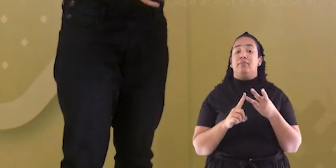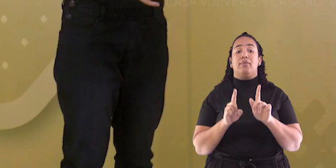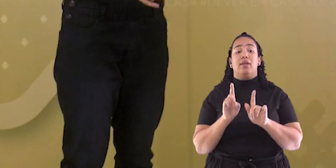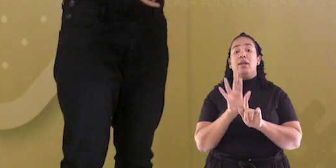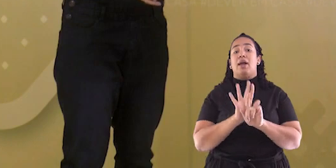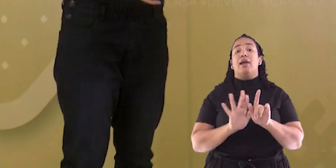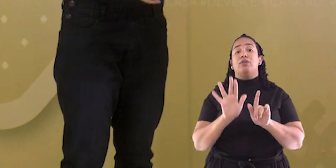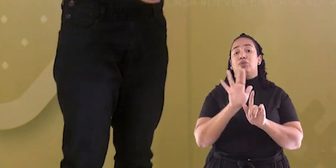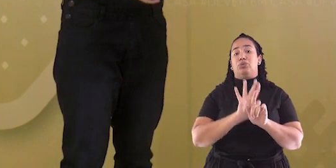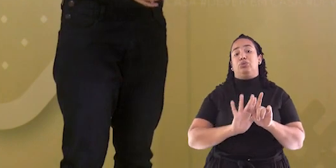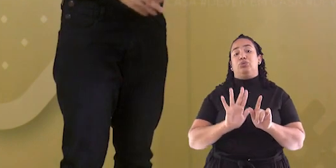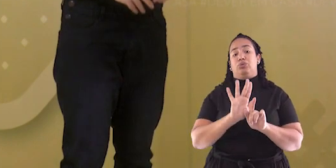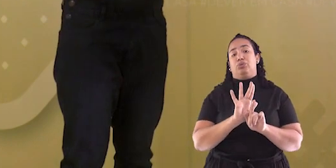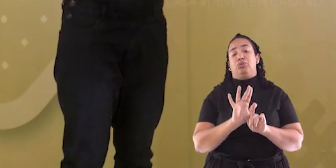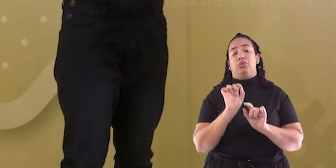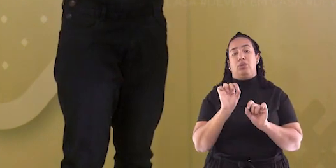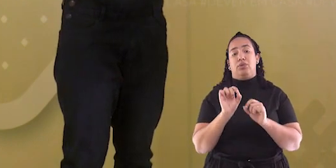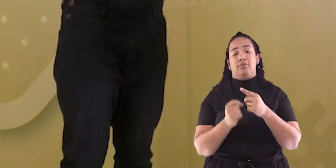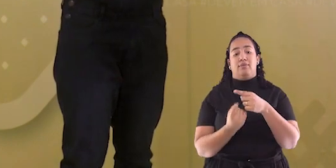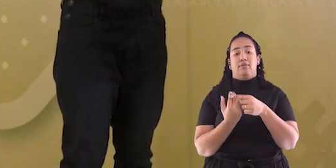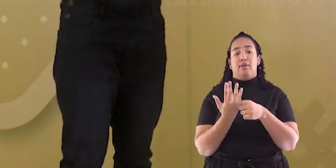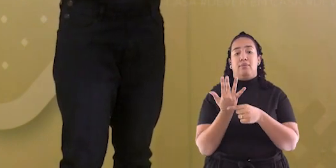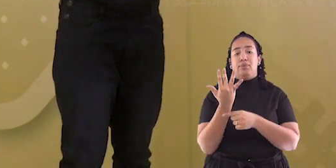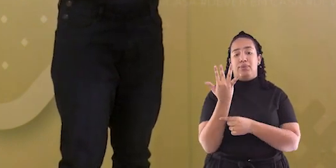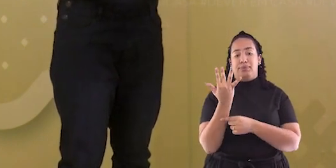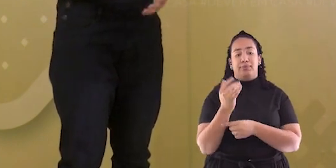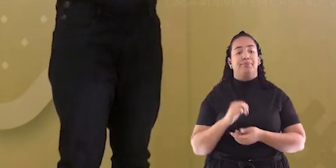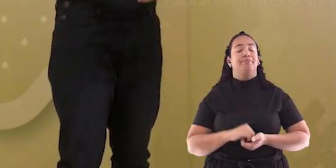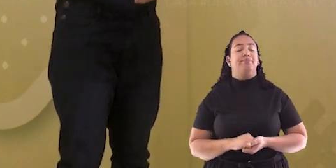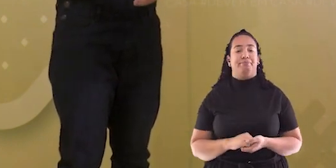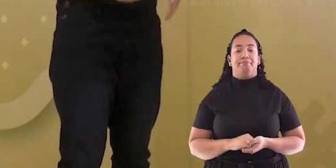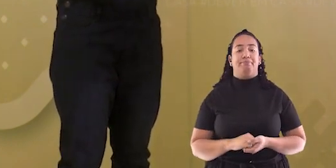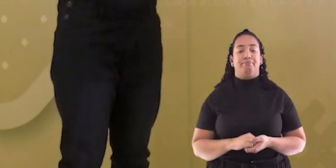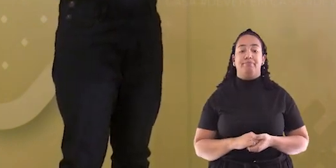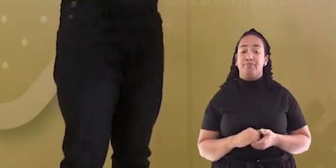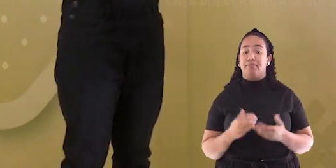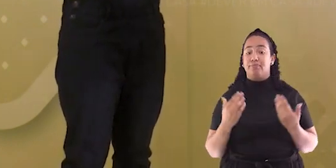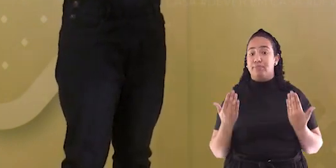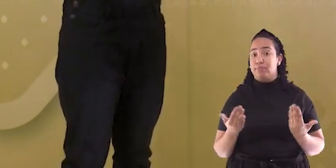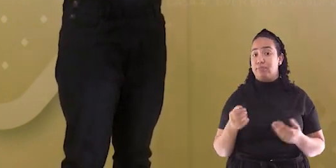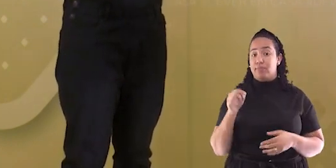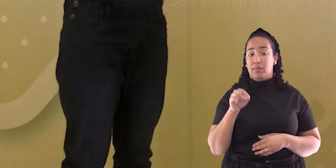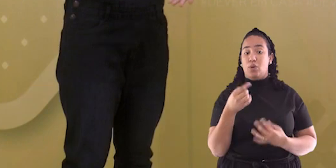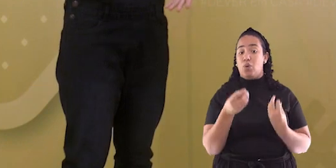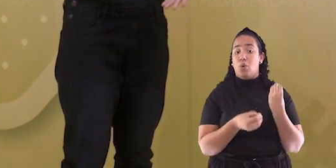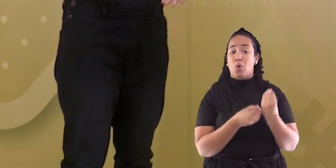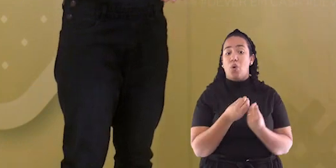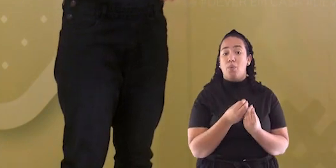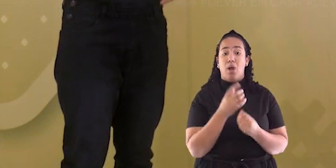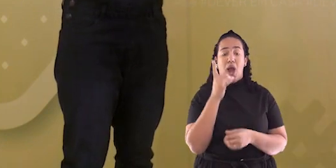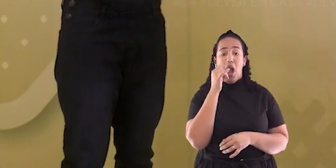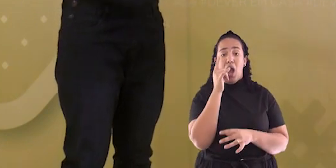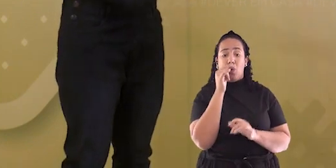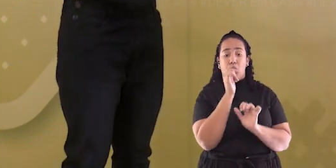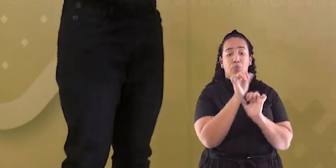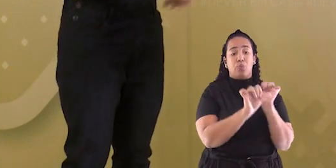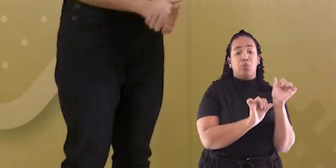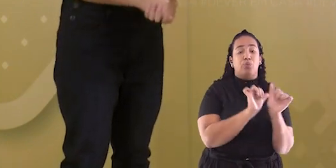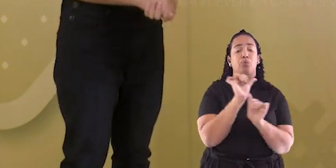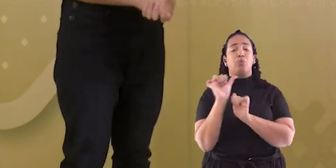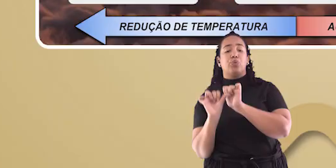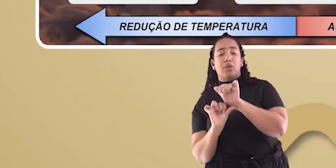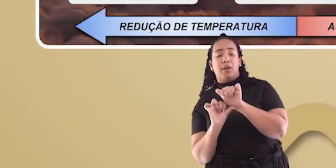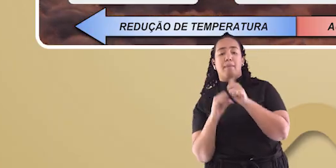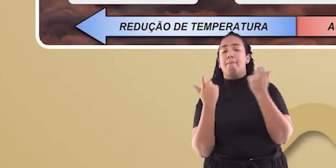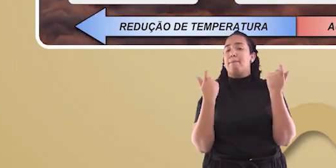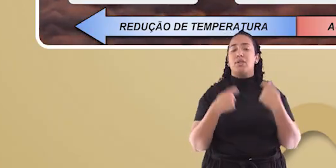água se torna vapor. Pois é, e para que a água passe de um estado físico para outro, do que é que a gente